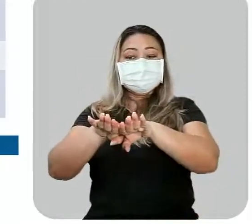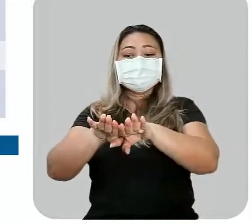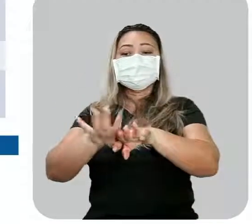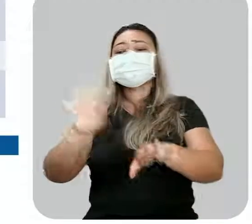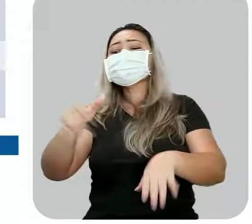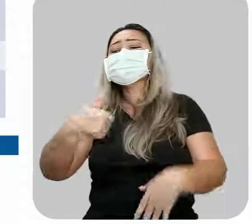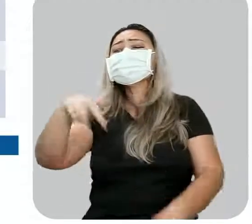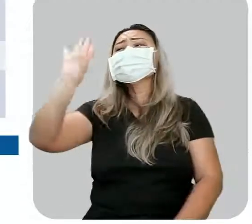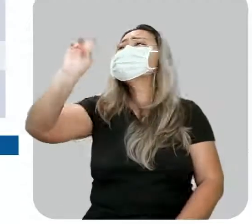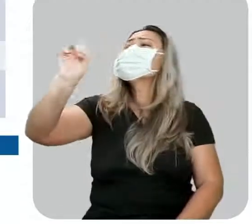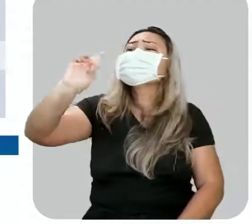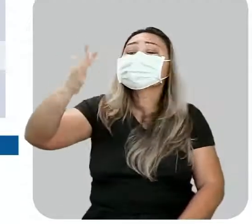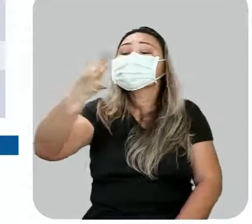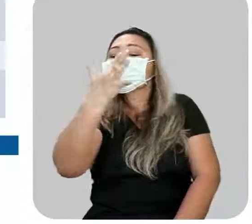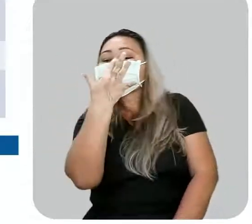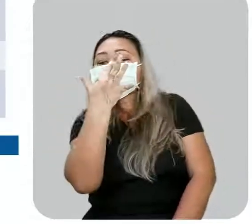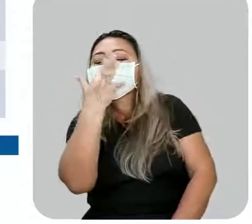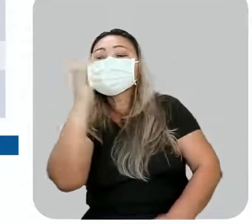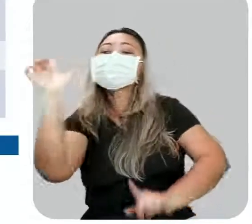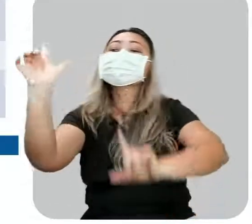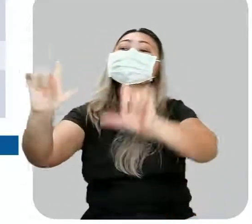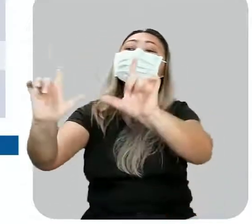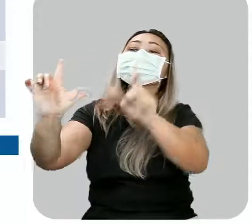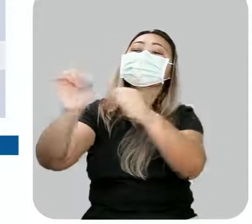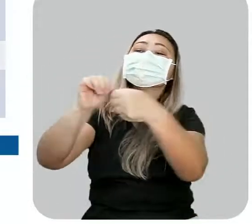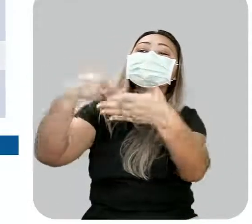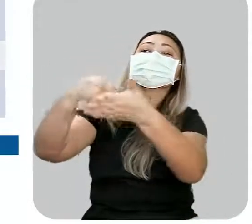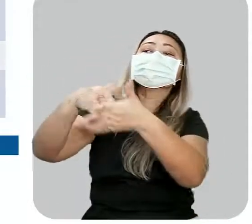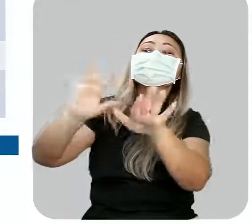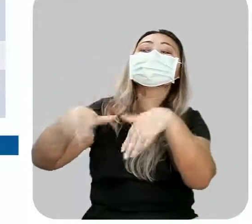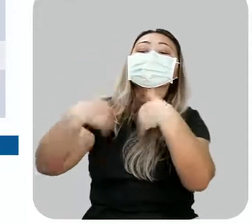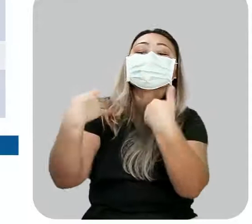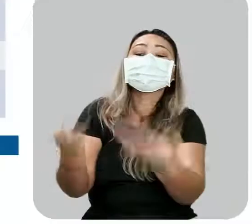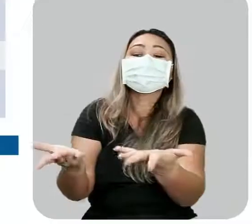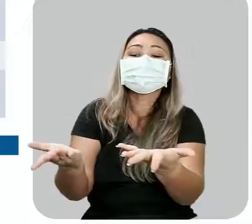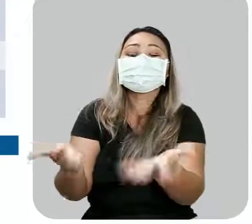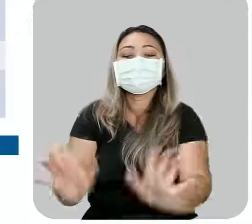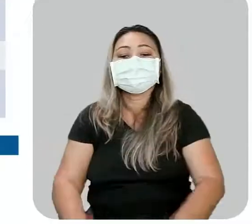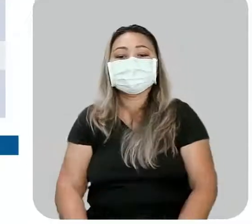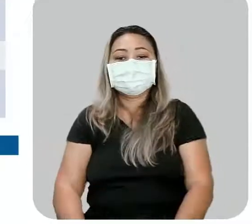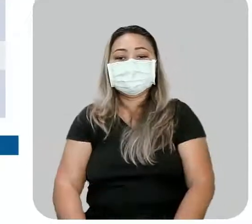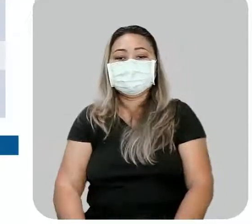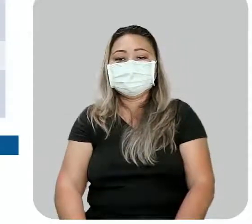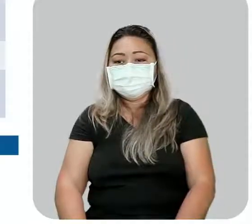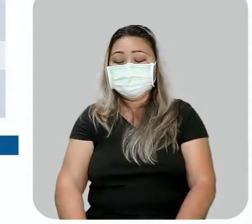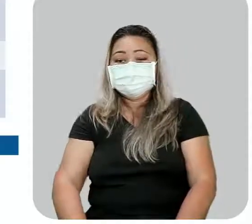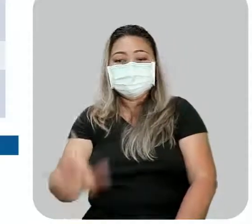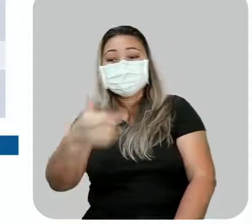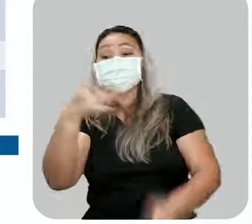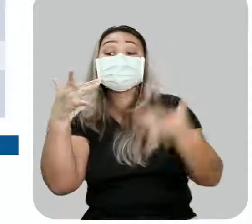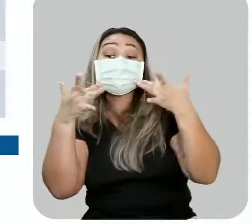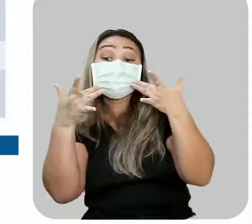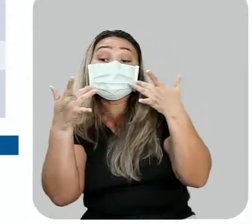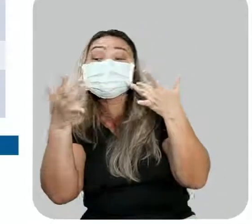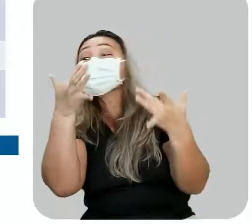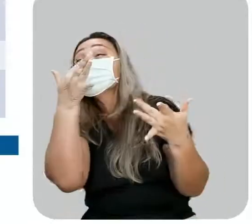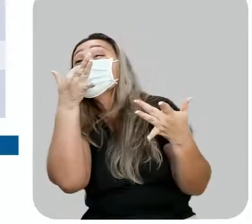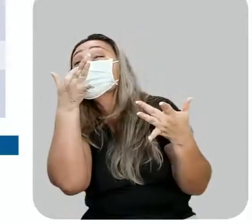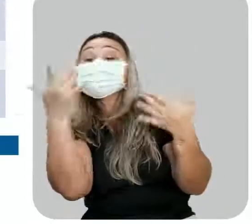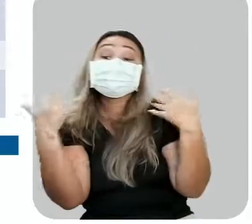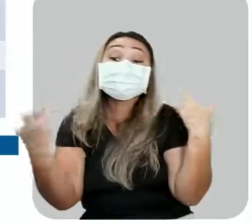Quem assistiu a esse jogo? Então, quem assistiu a peça